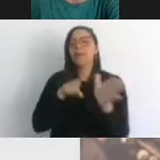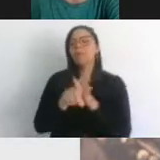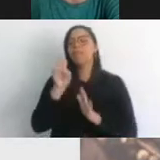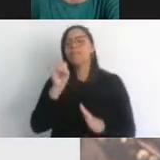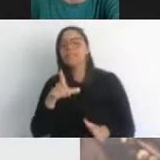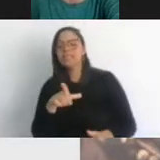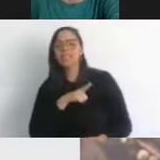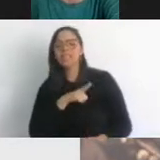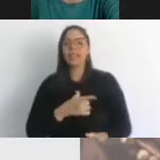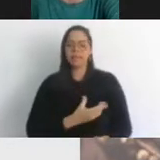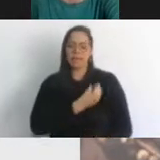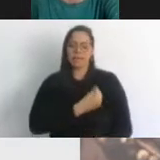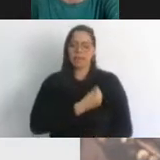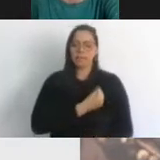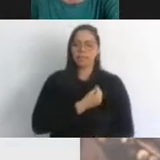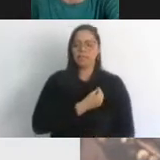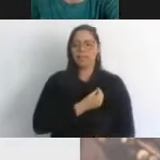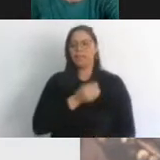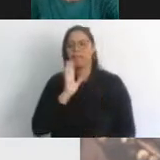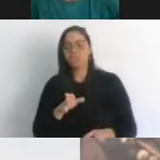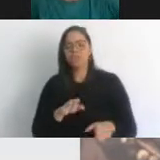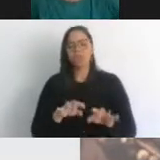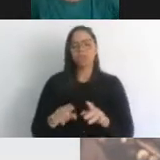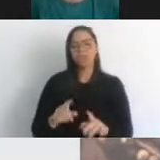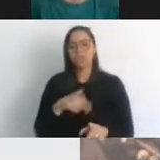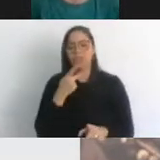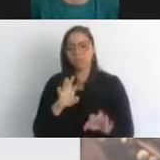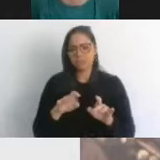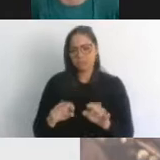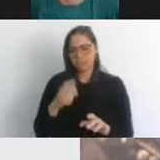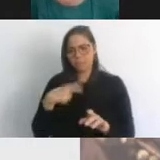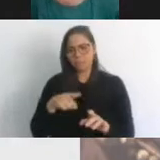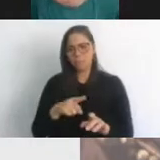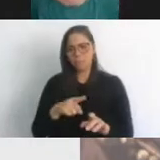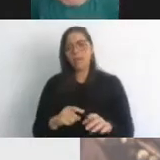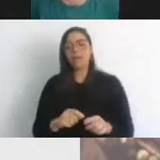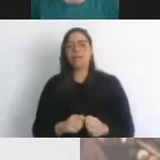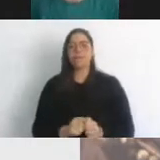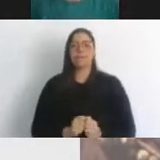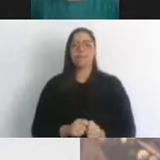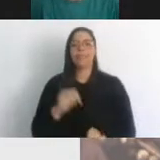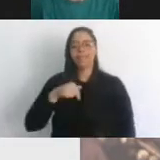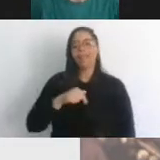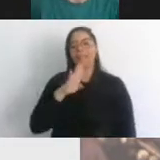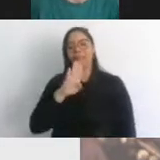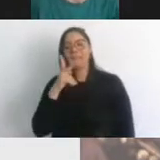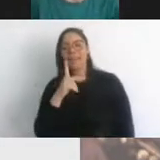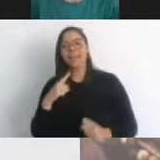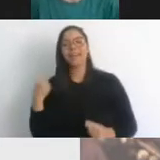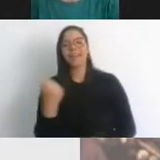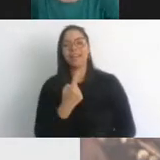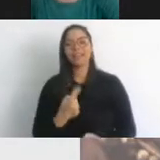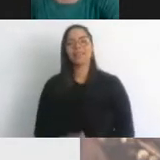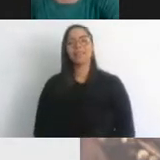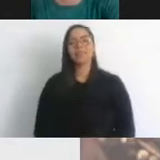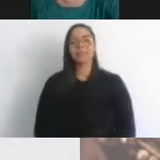com a Bruna marcou dos Estados obrigado eu vou repostar a o BH em peso né